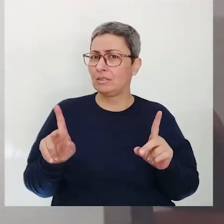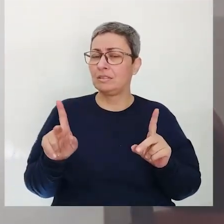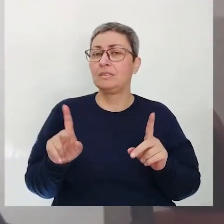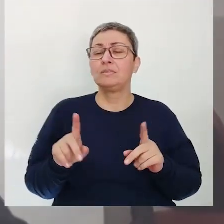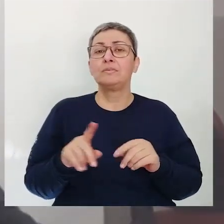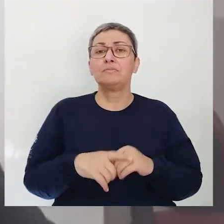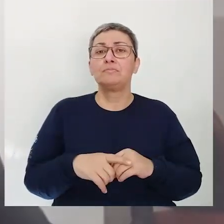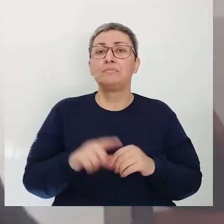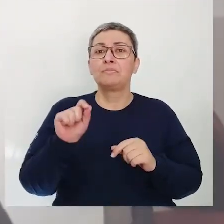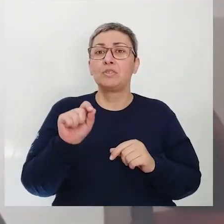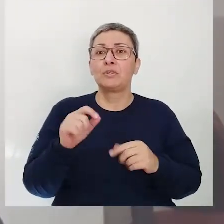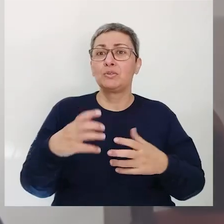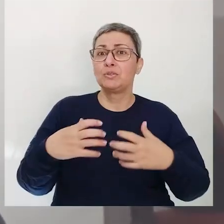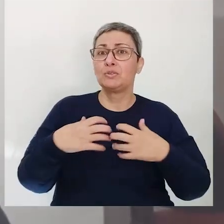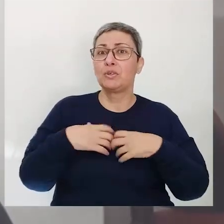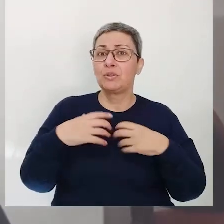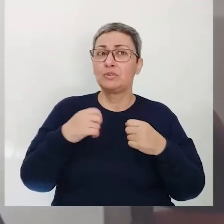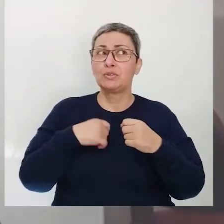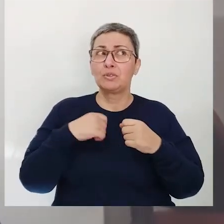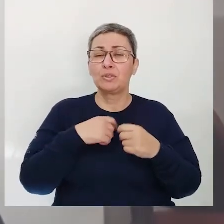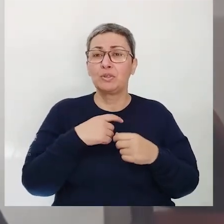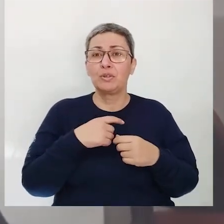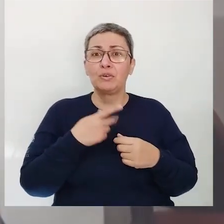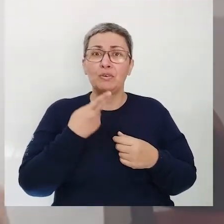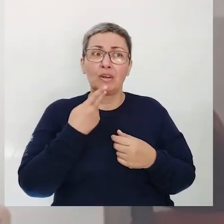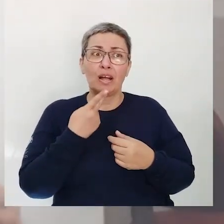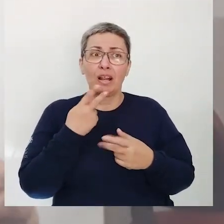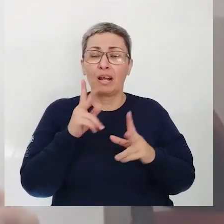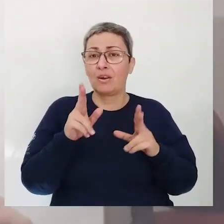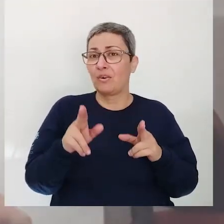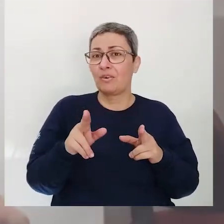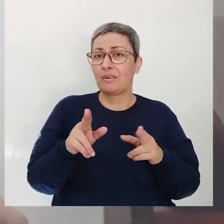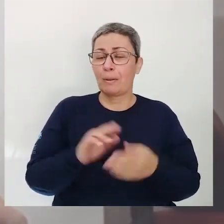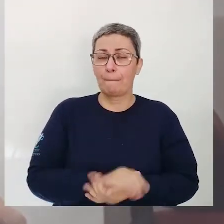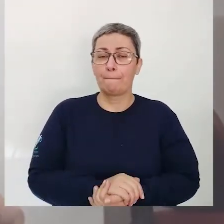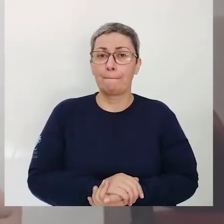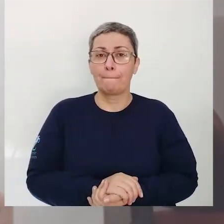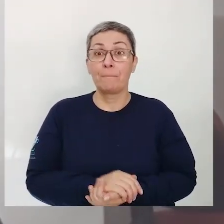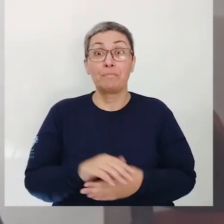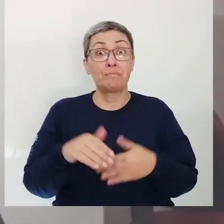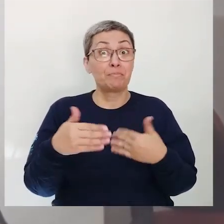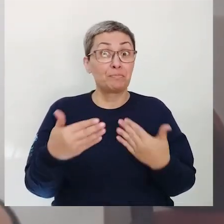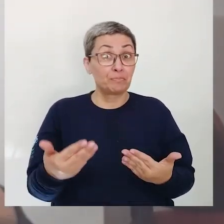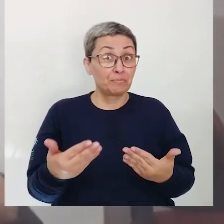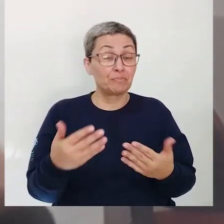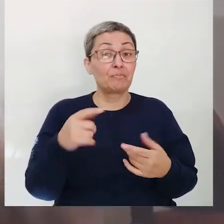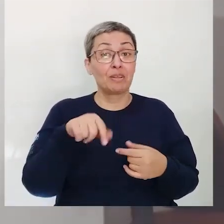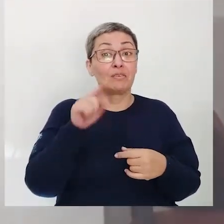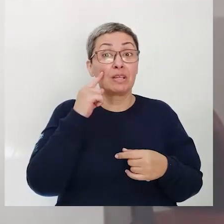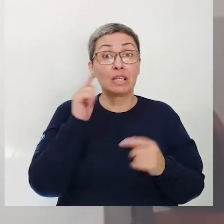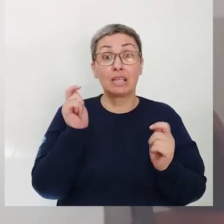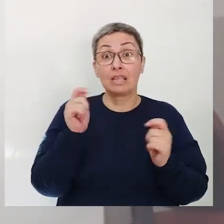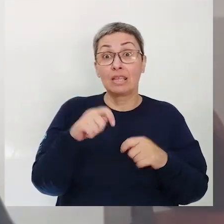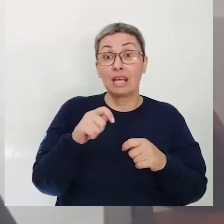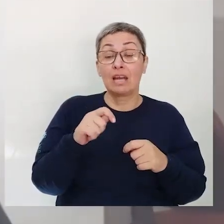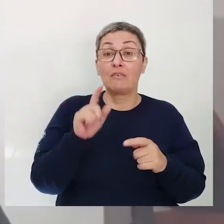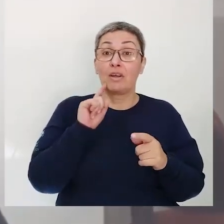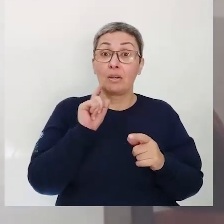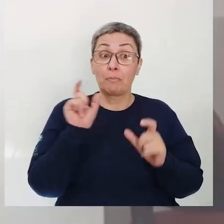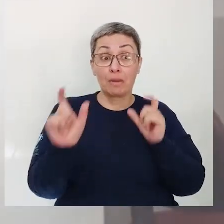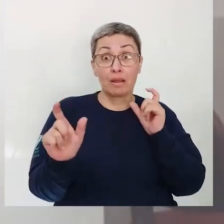diferentes, modos de falar a mesma coisa. Então, dá para falar a mesma coisa